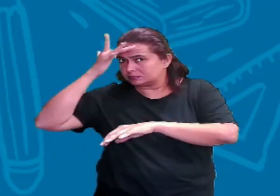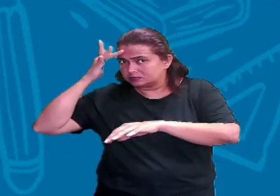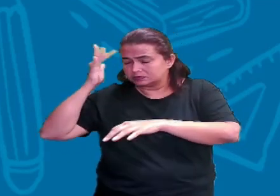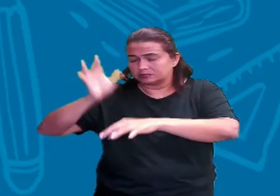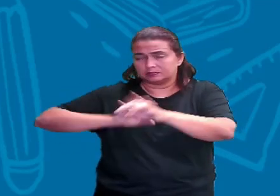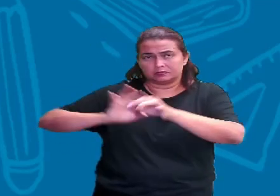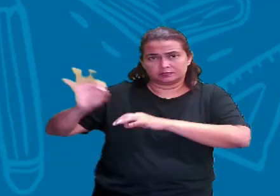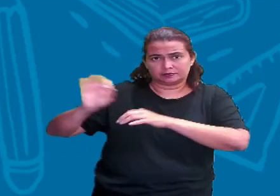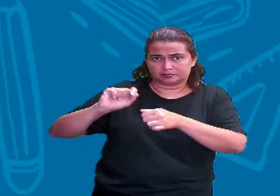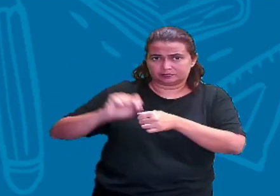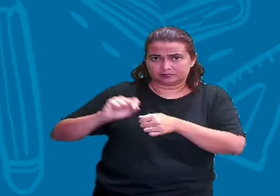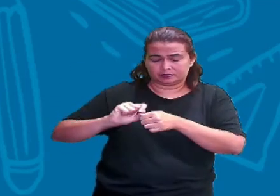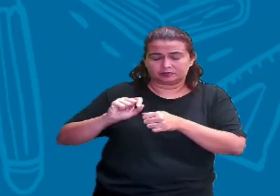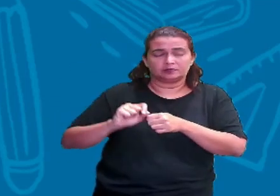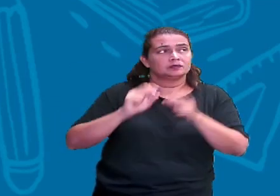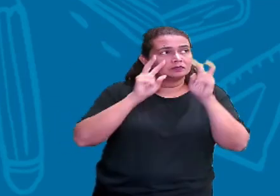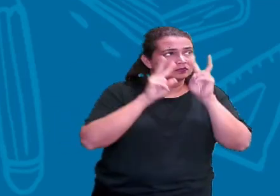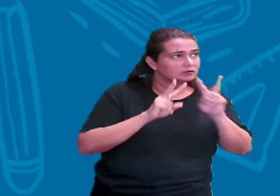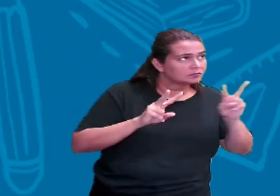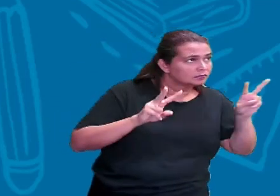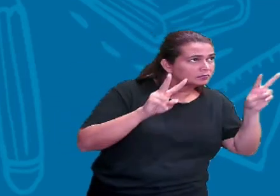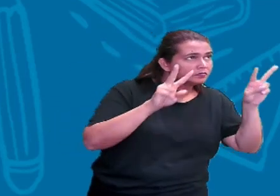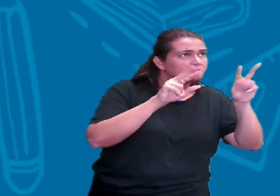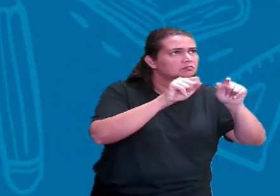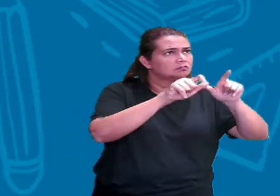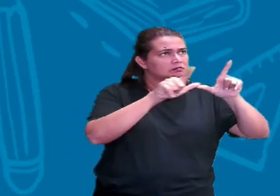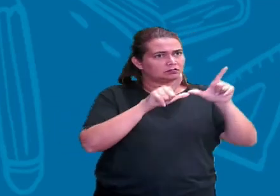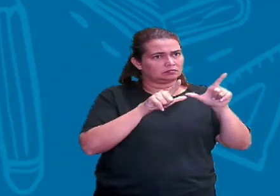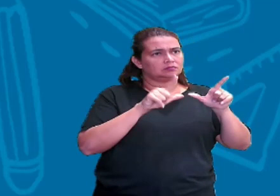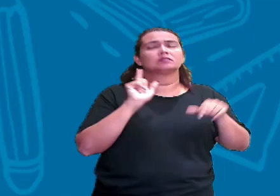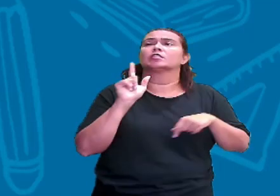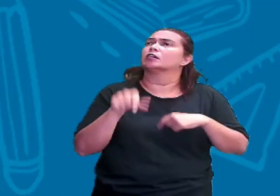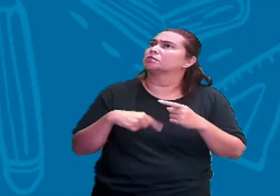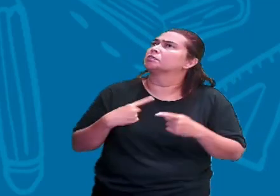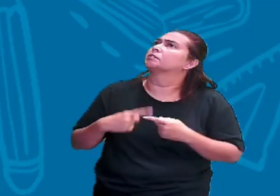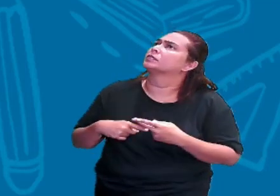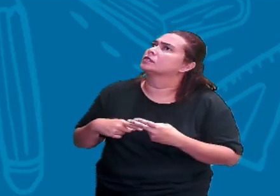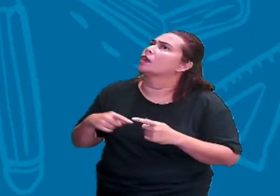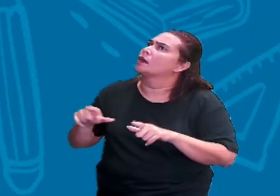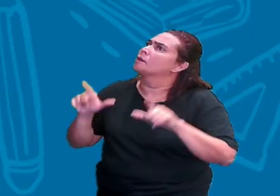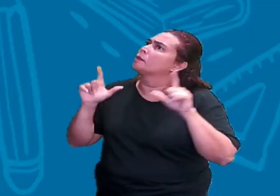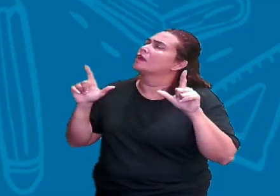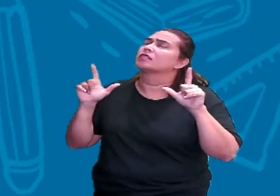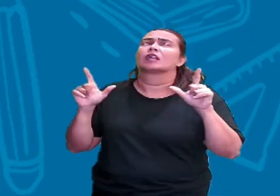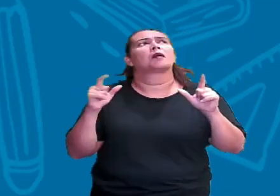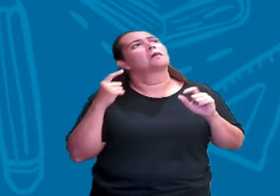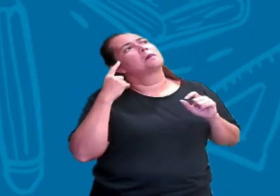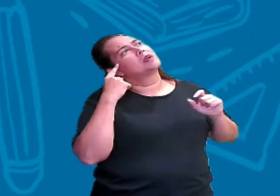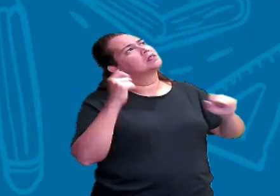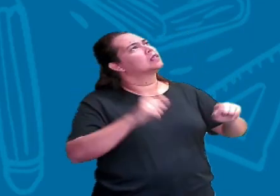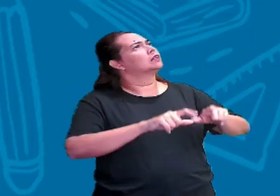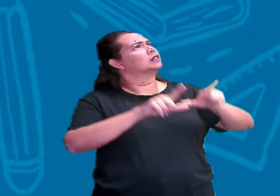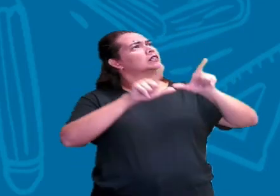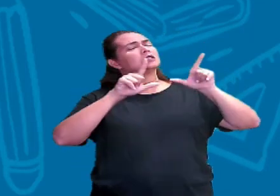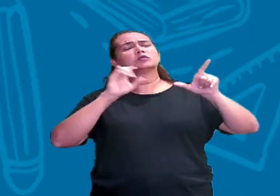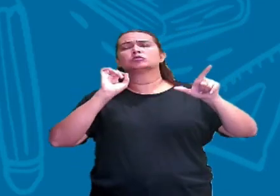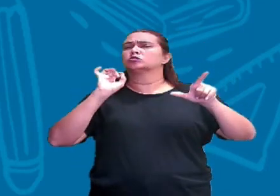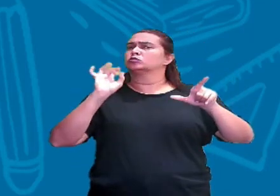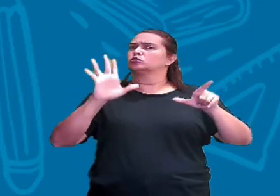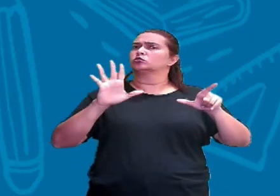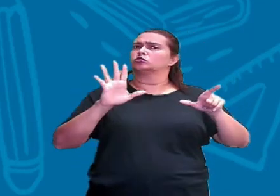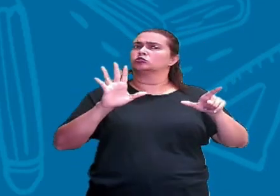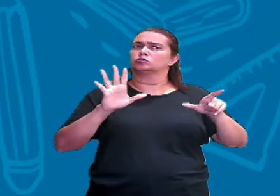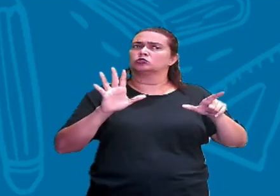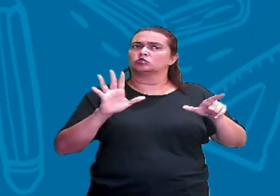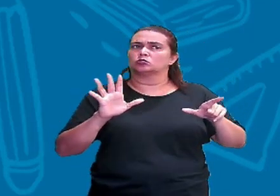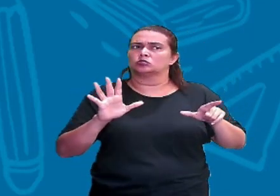vou ter uma paisagem. A gente às vezes se ilude ou pensa, né, que paisagens são apenas aqueles locais onde a gente